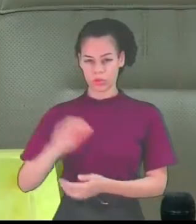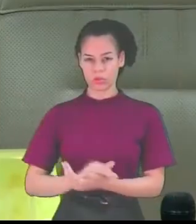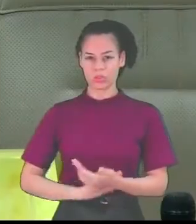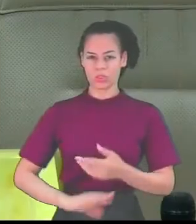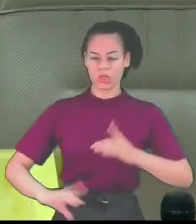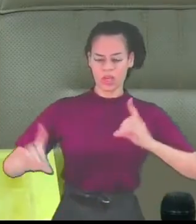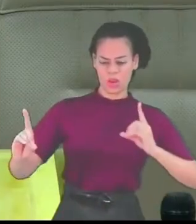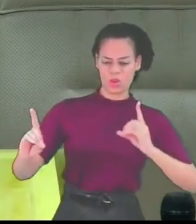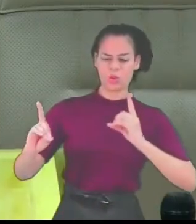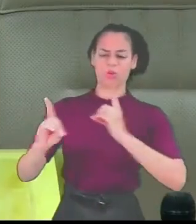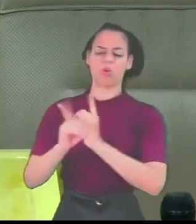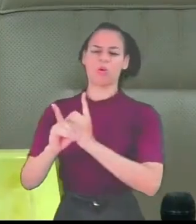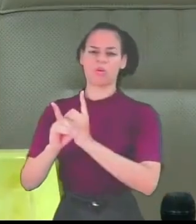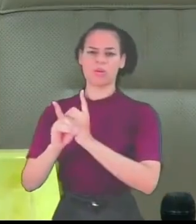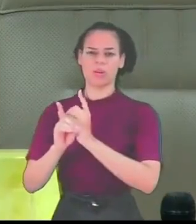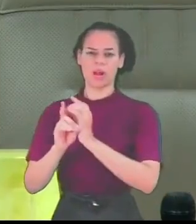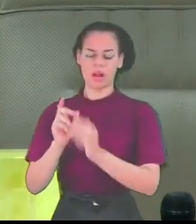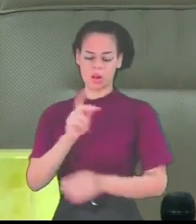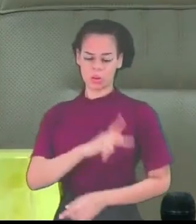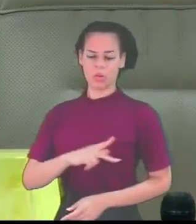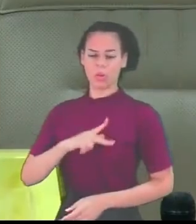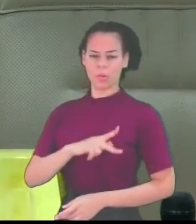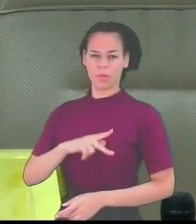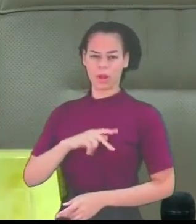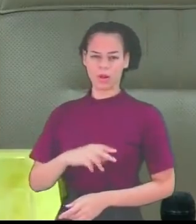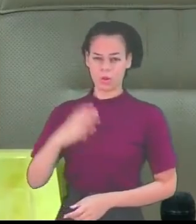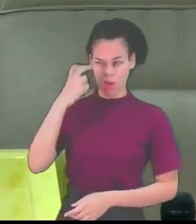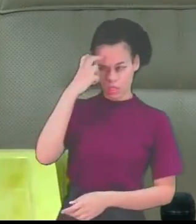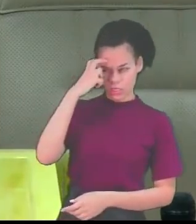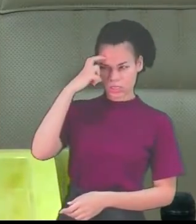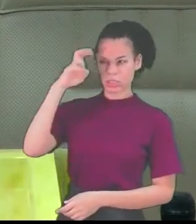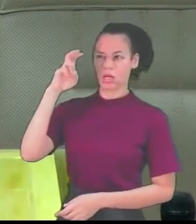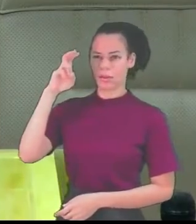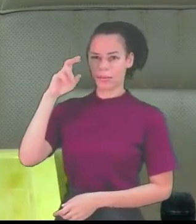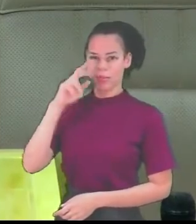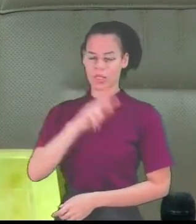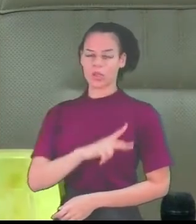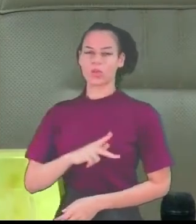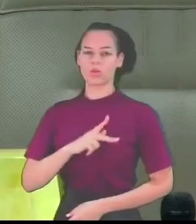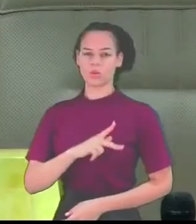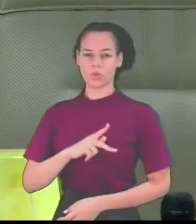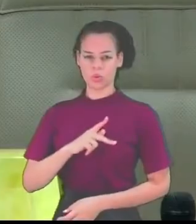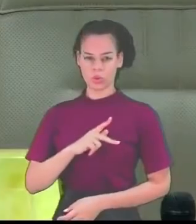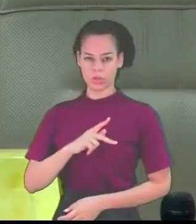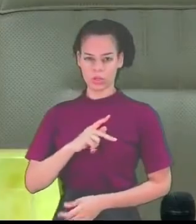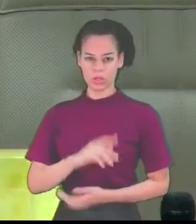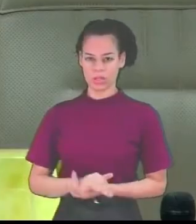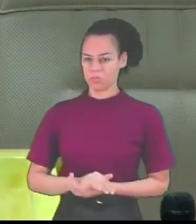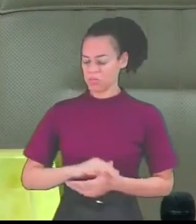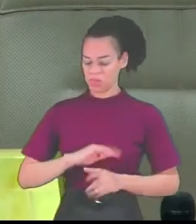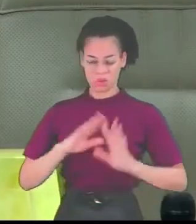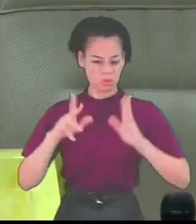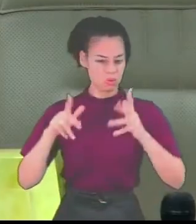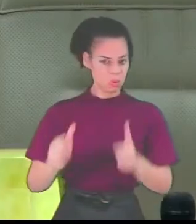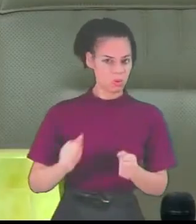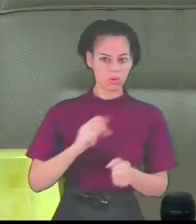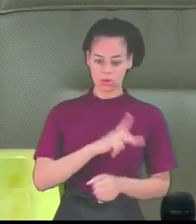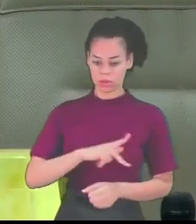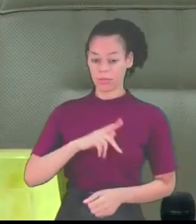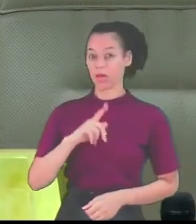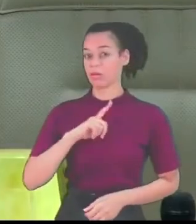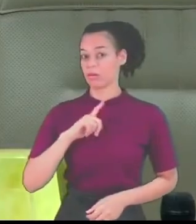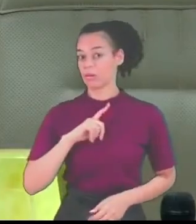Paulo gol intelectualista de Paulo contudo de Paulo possuía